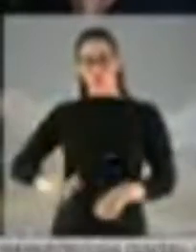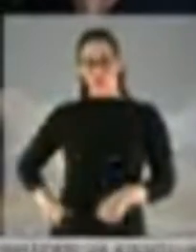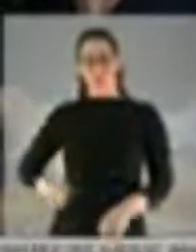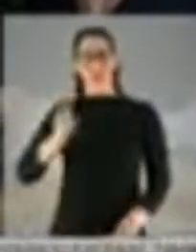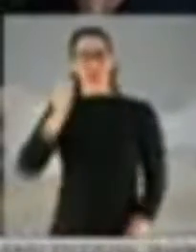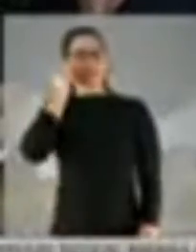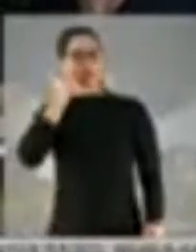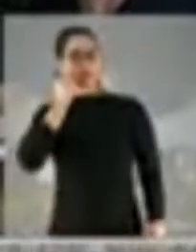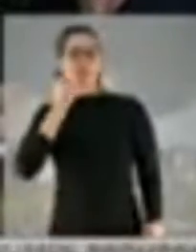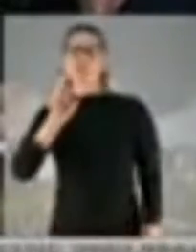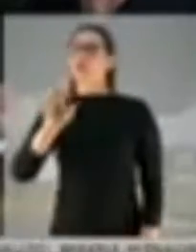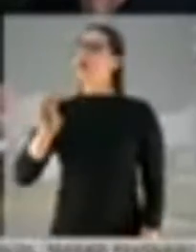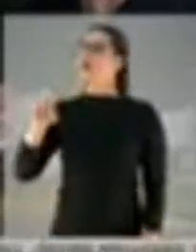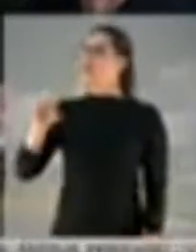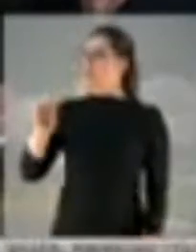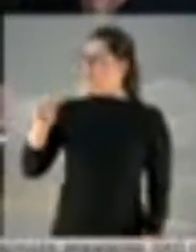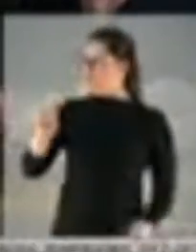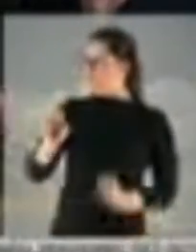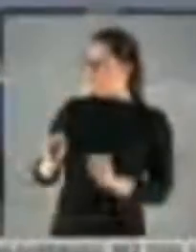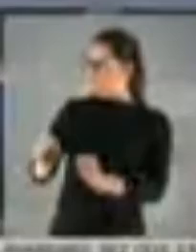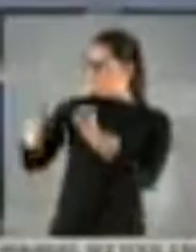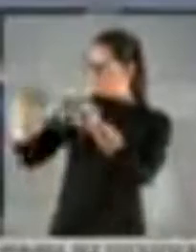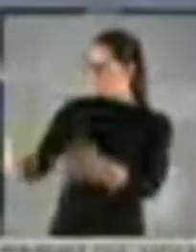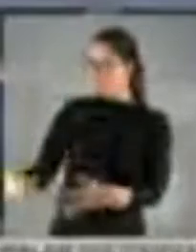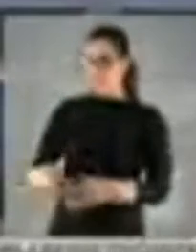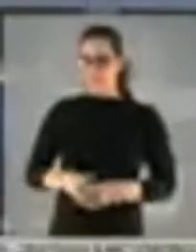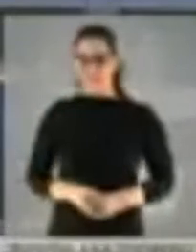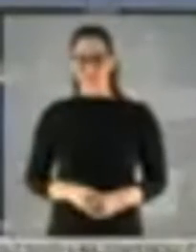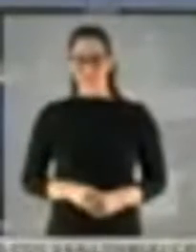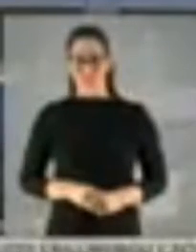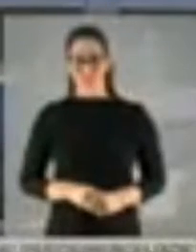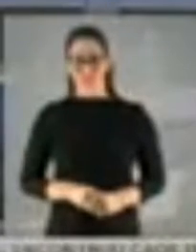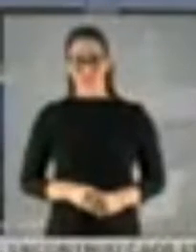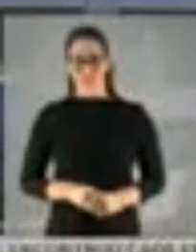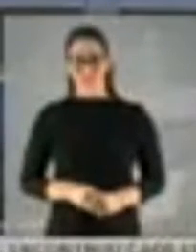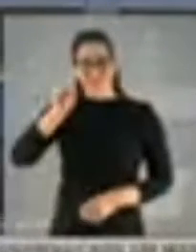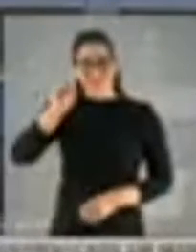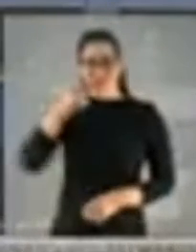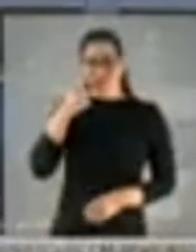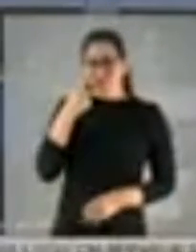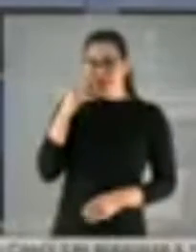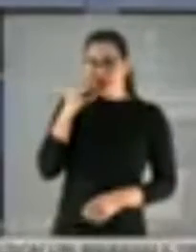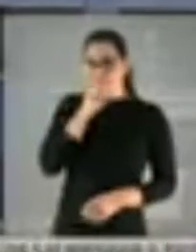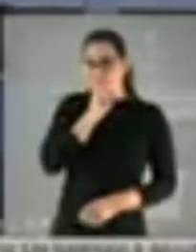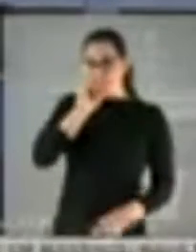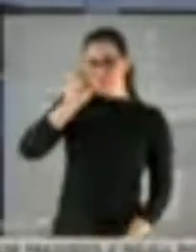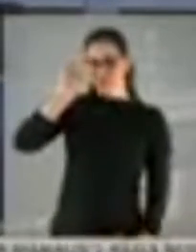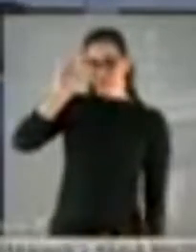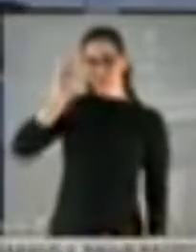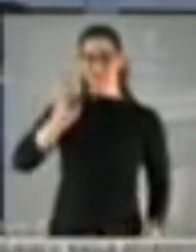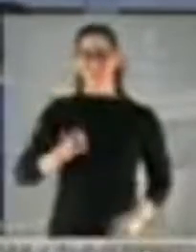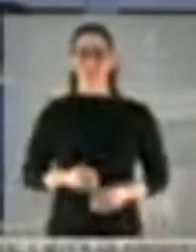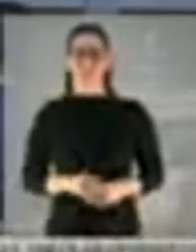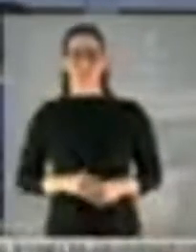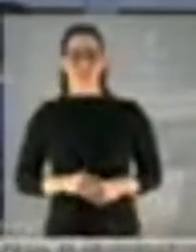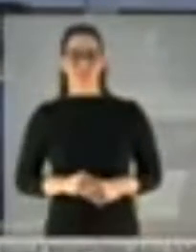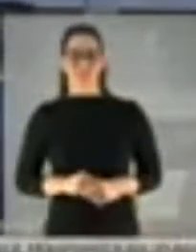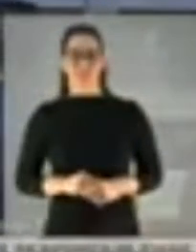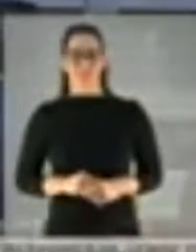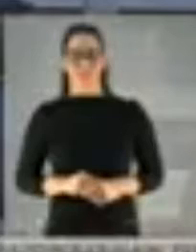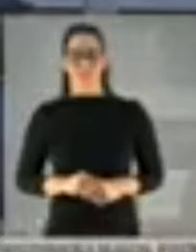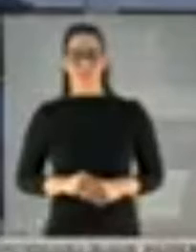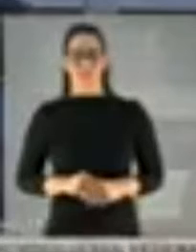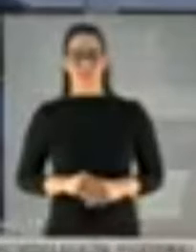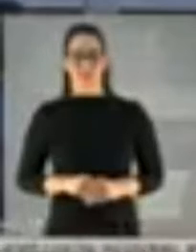senador Renan pode indicá-los. Presidente, só uma questão de ordem, rapidamente. Só uma questão de ordem,